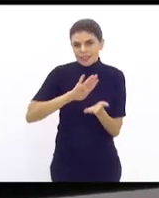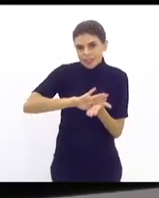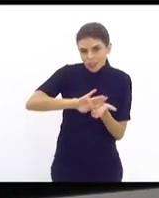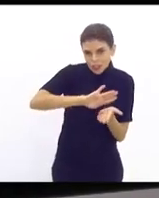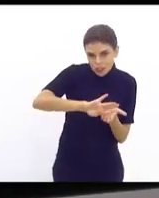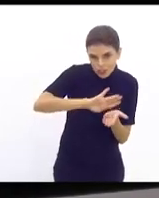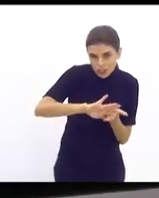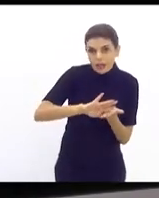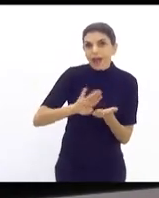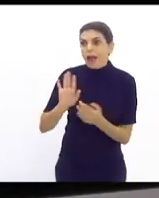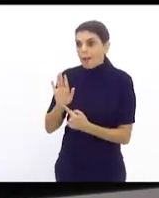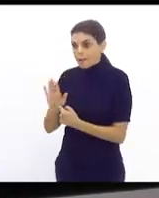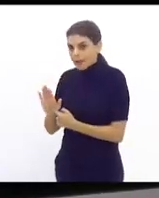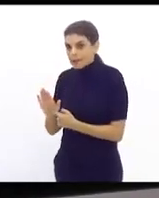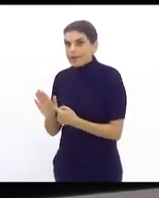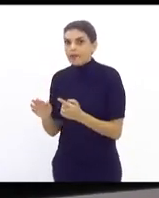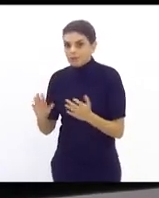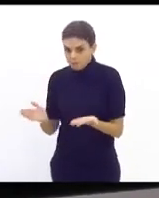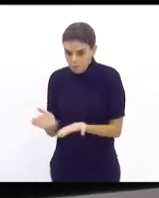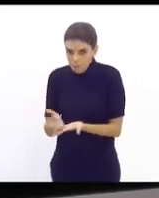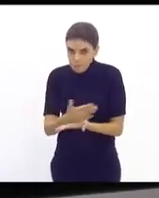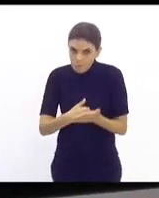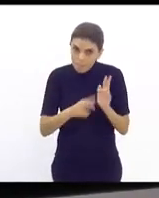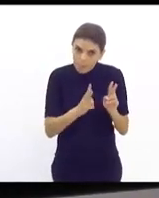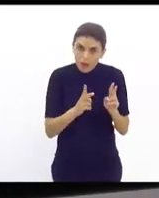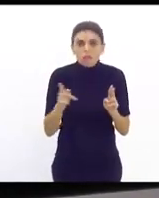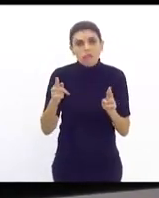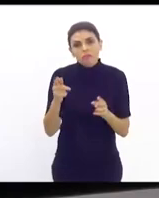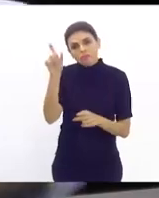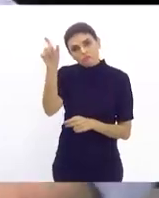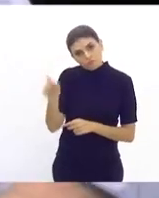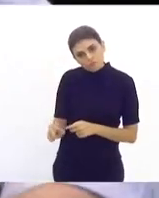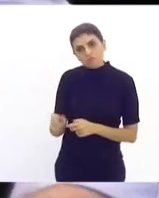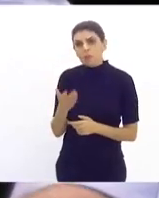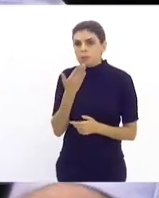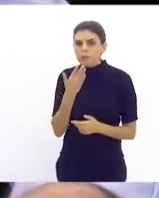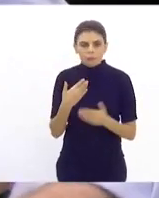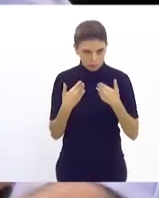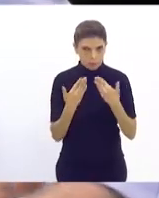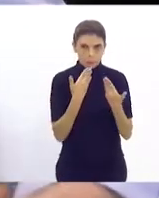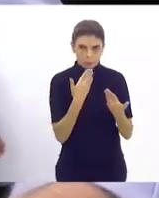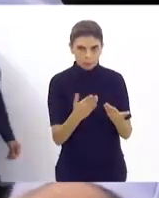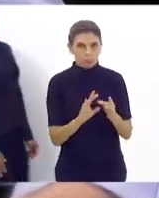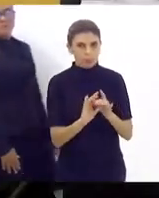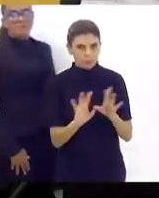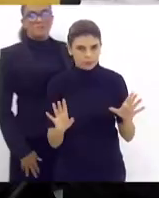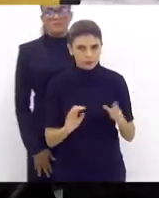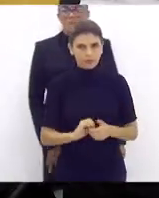e reapresentados em conjunto, se Vossa Excelência trouxer... Vossa Excelência, me permite? Claro.